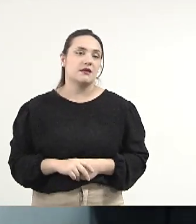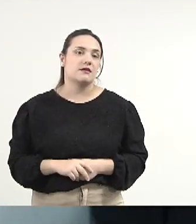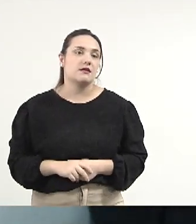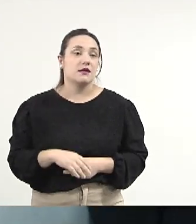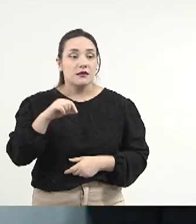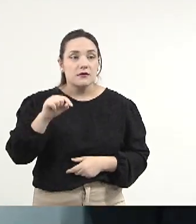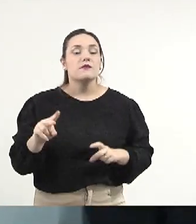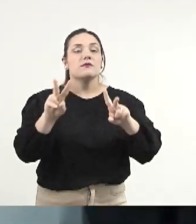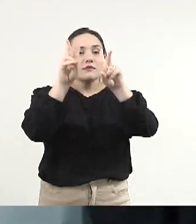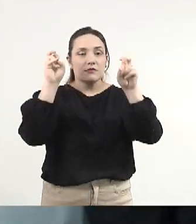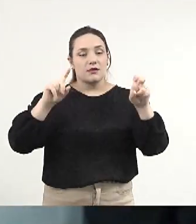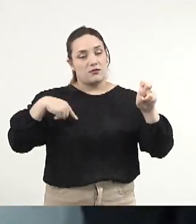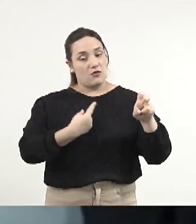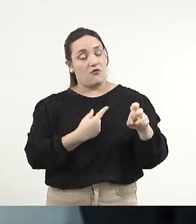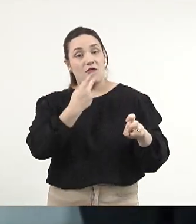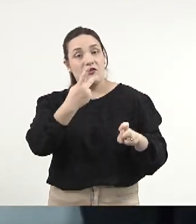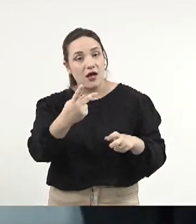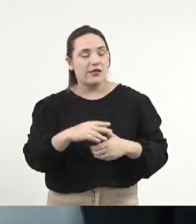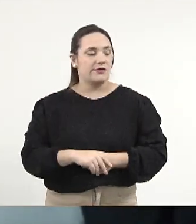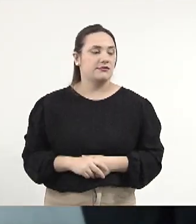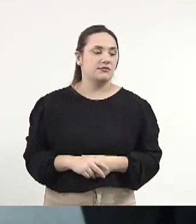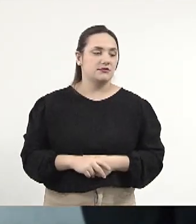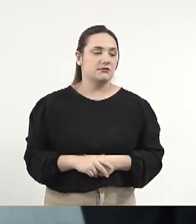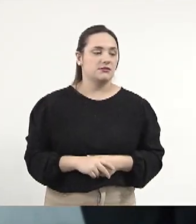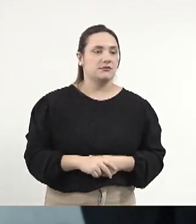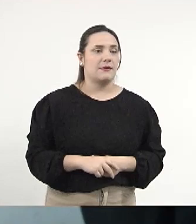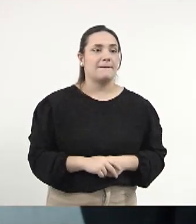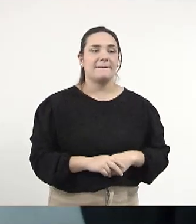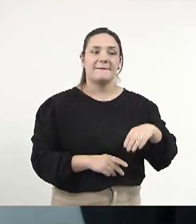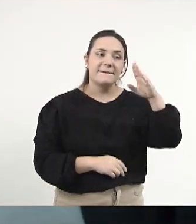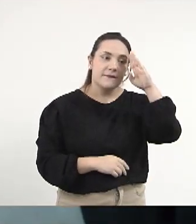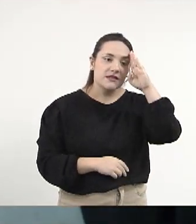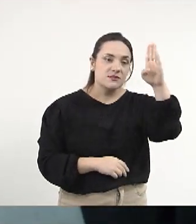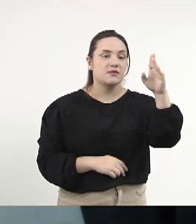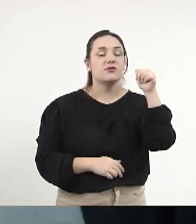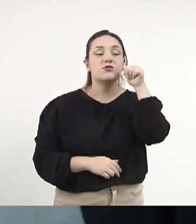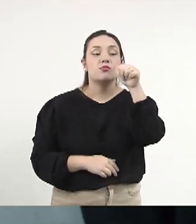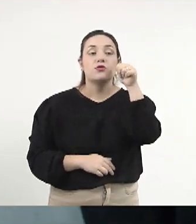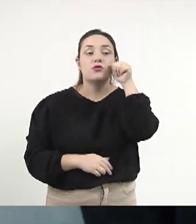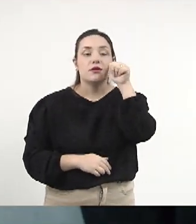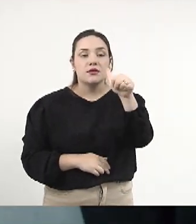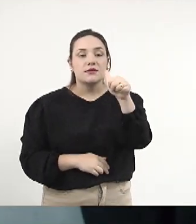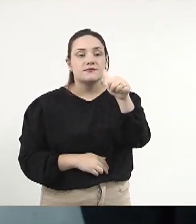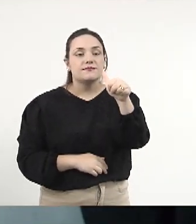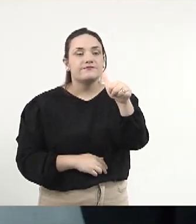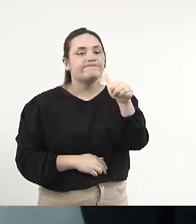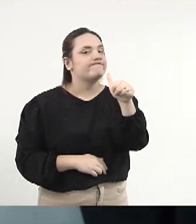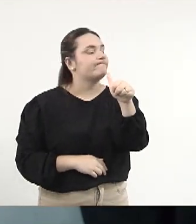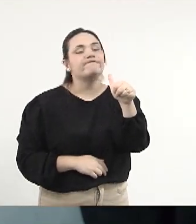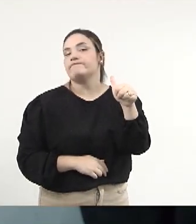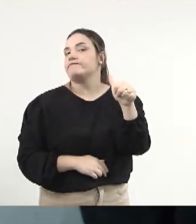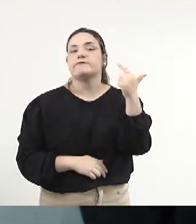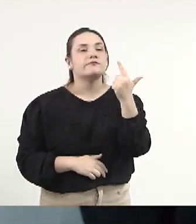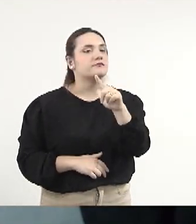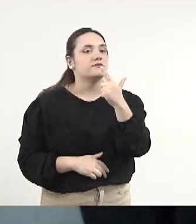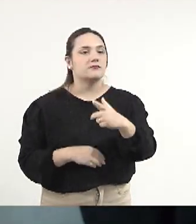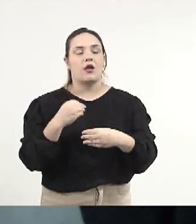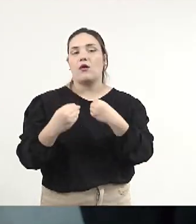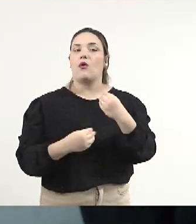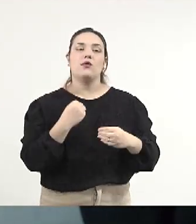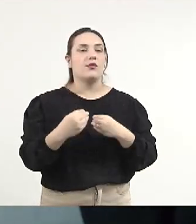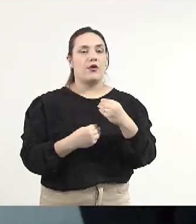essa situação que nós estamos falando, sobre principalmente mulheres que não têm condição